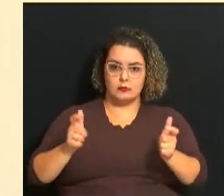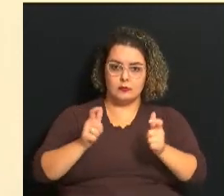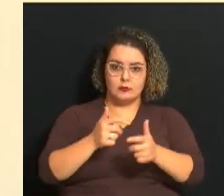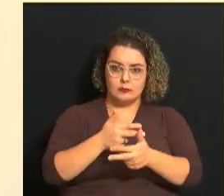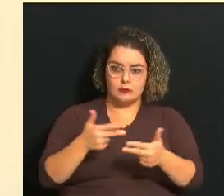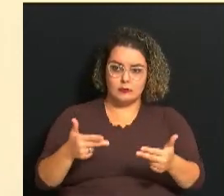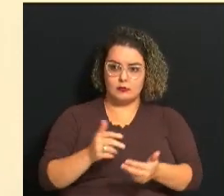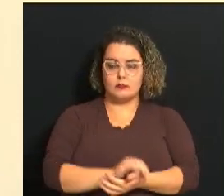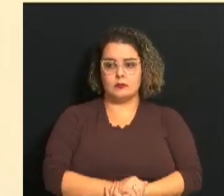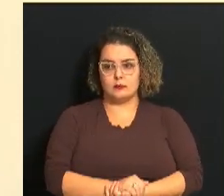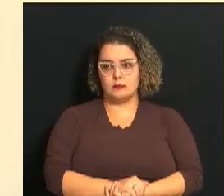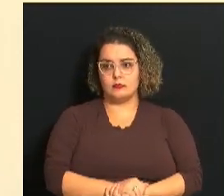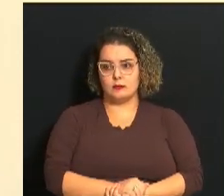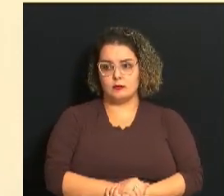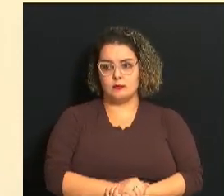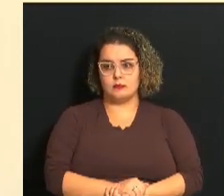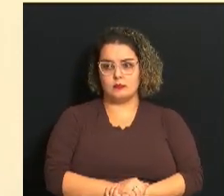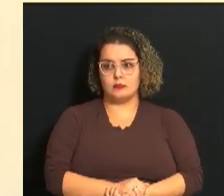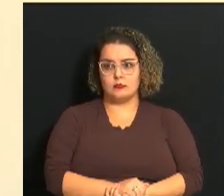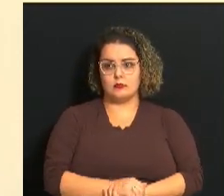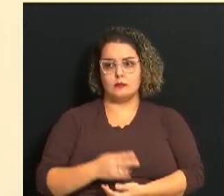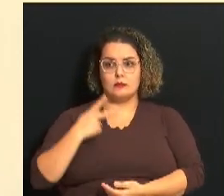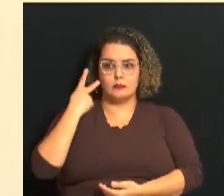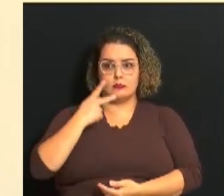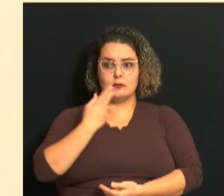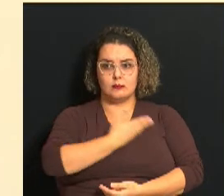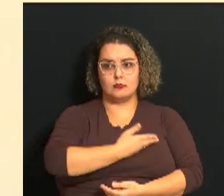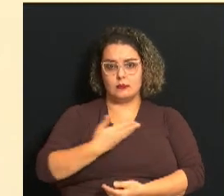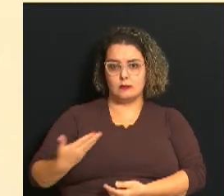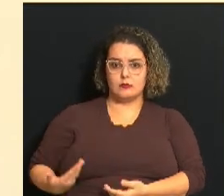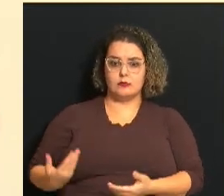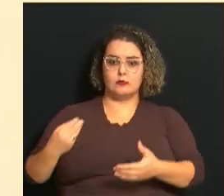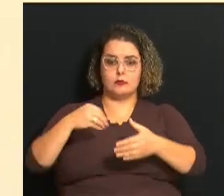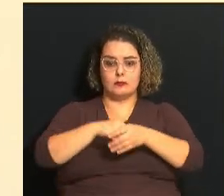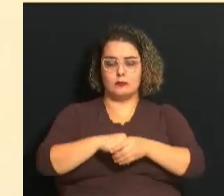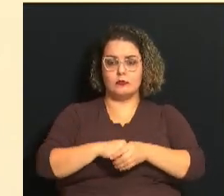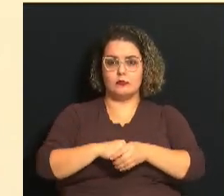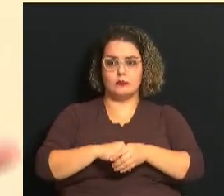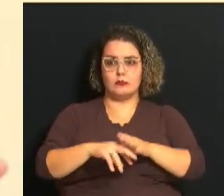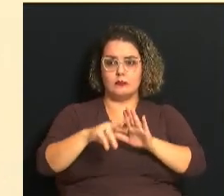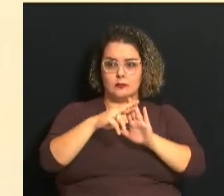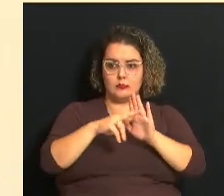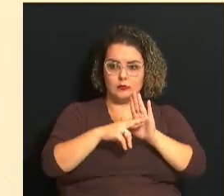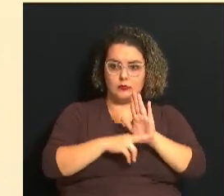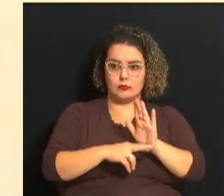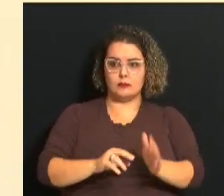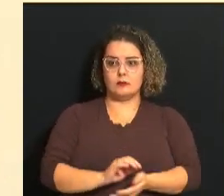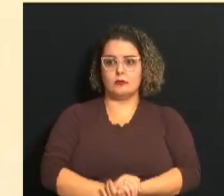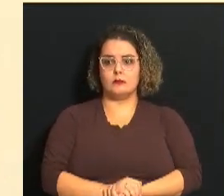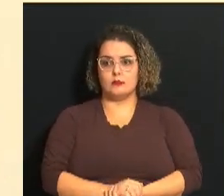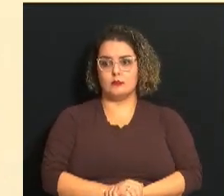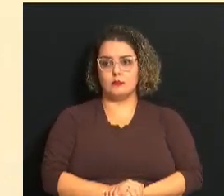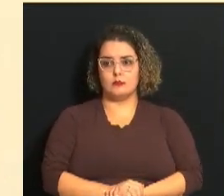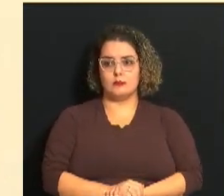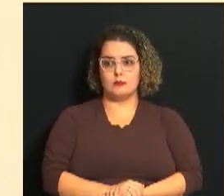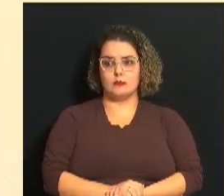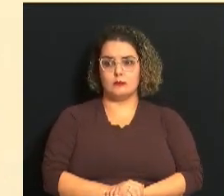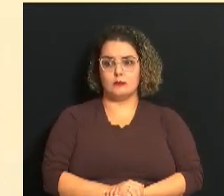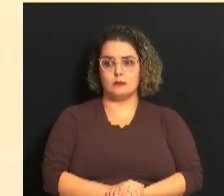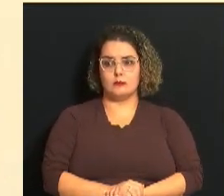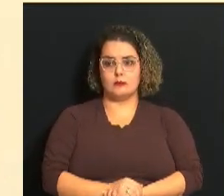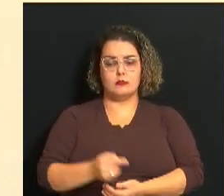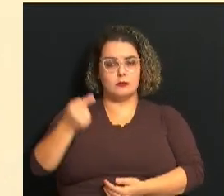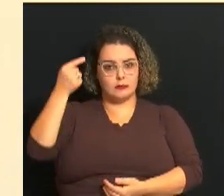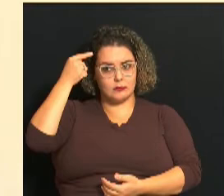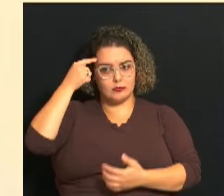E aí com relação à política pública Aí talvez dentro do ambiente a irregular regulamentador né regulatório a gente pode pensar